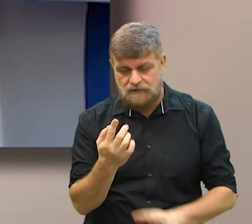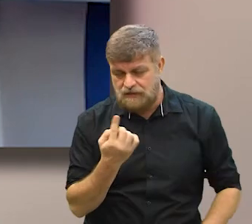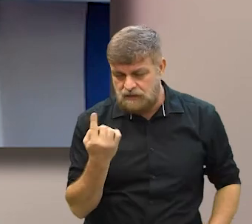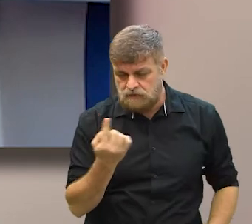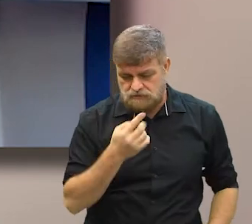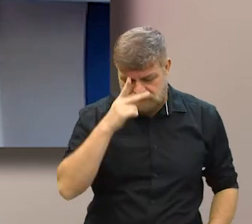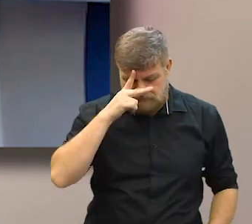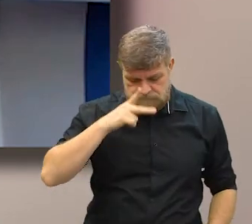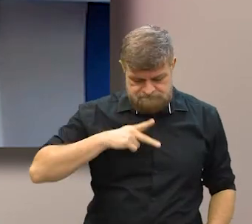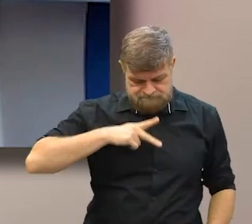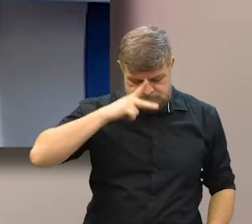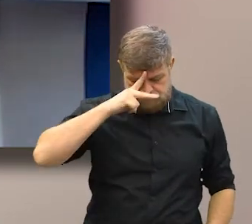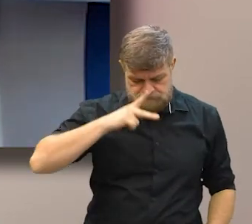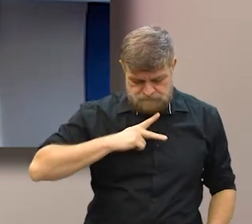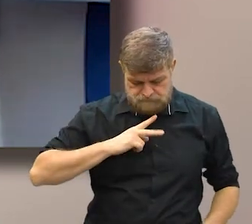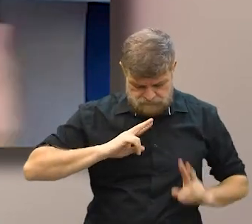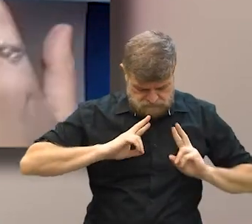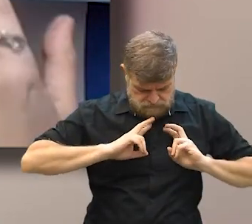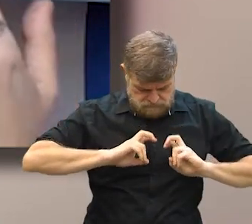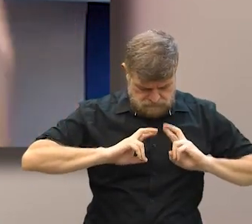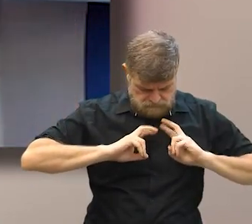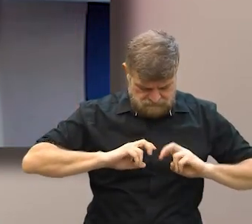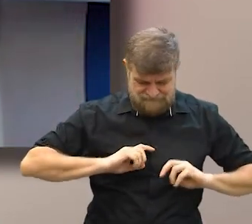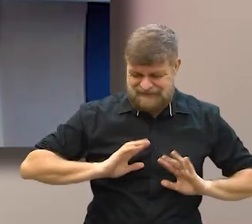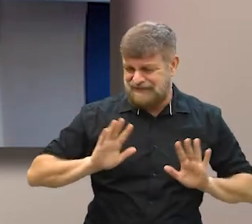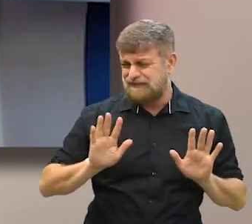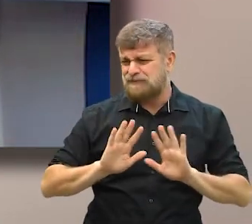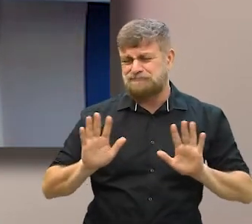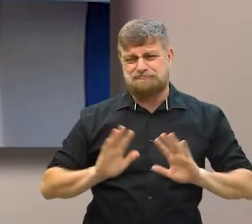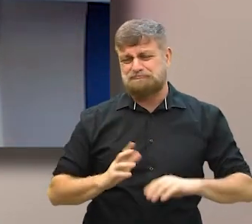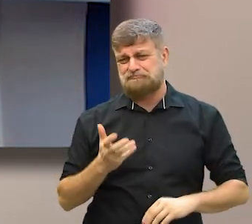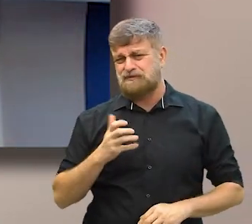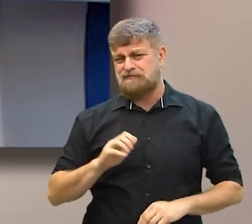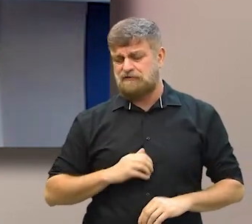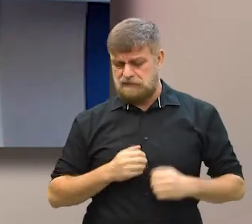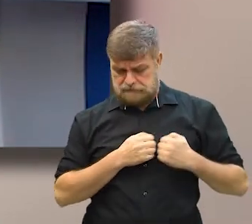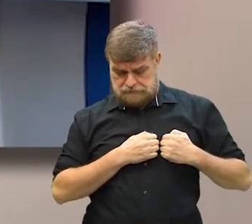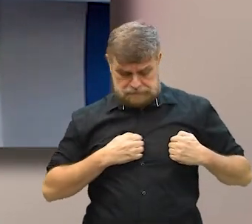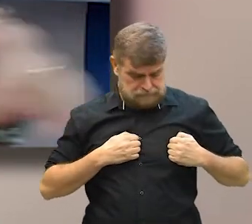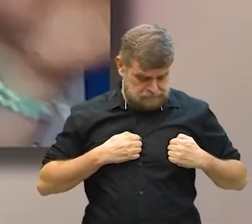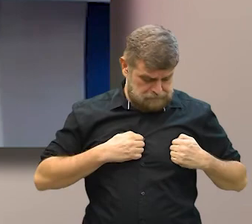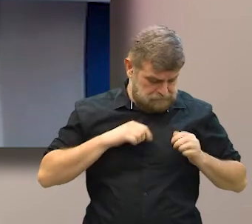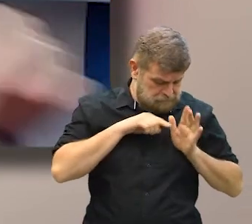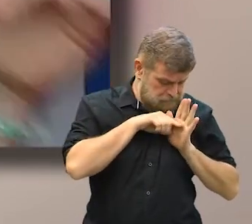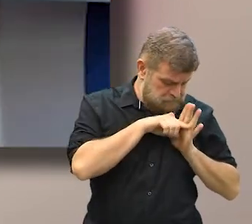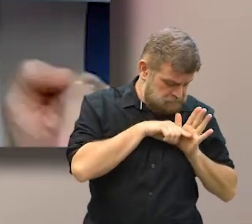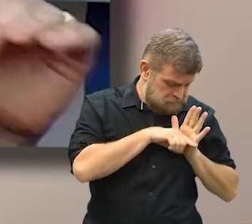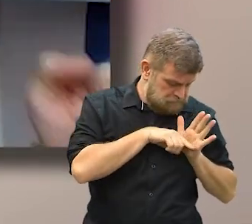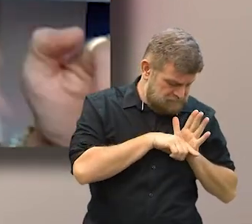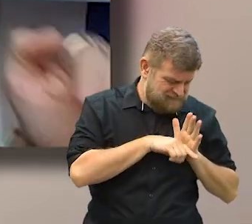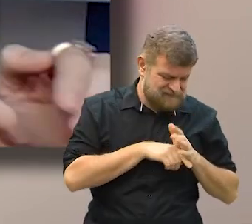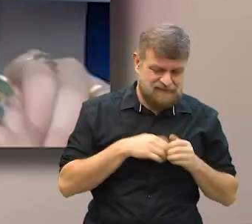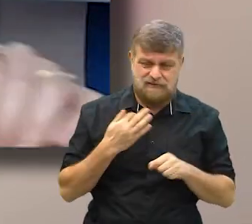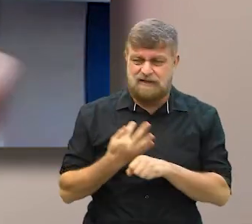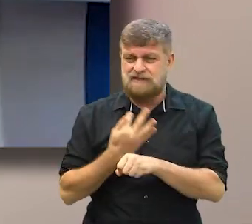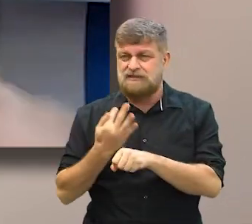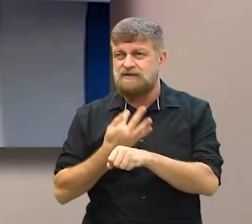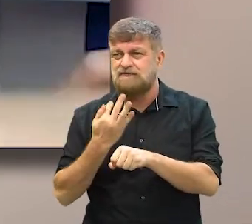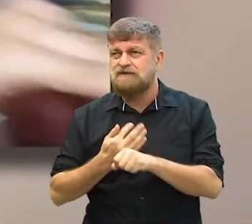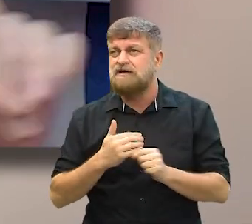sozinha, você com você mesma, olhar para questões que você não quer olhar, que você estava ali se esforçando